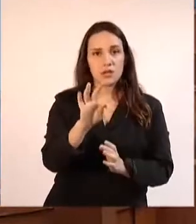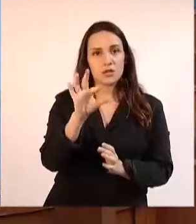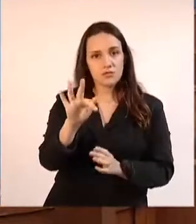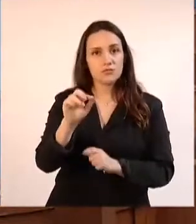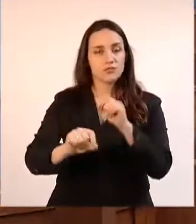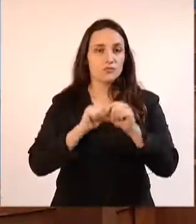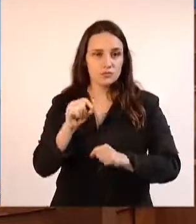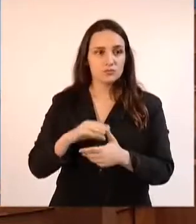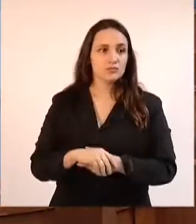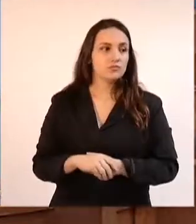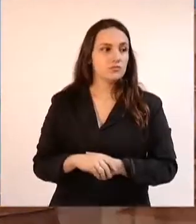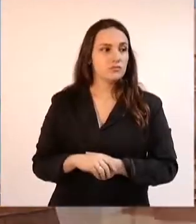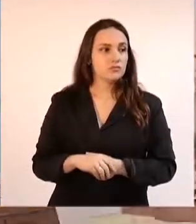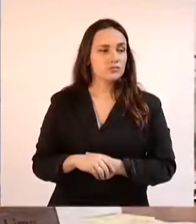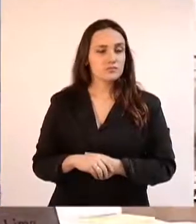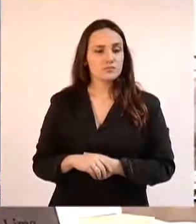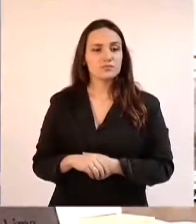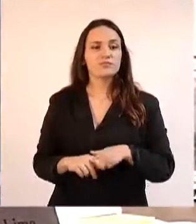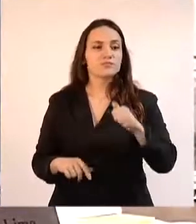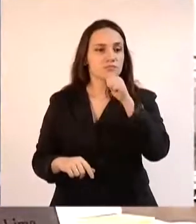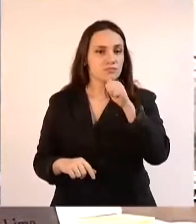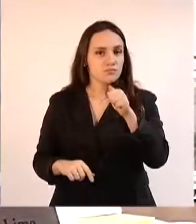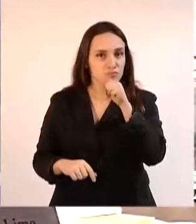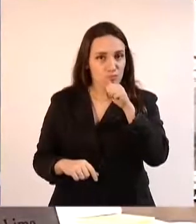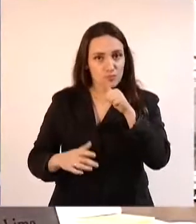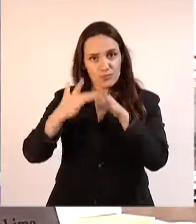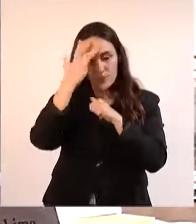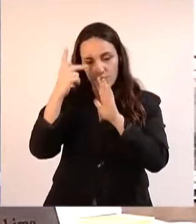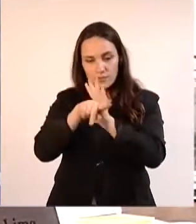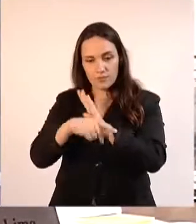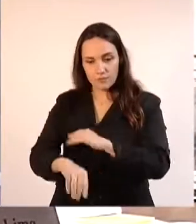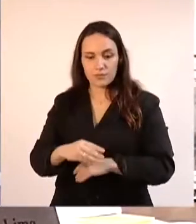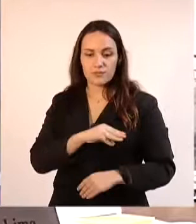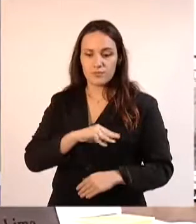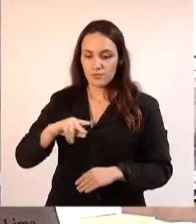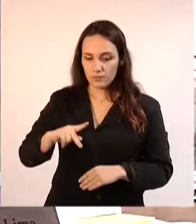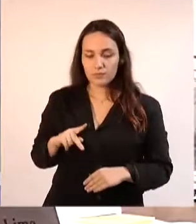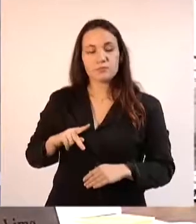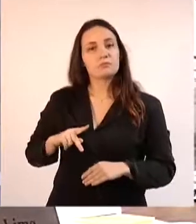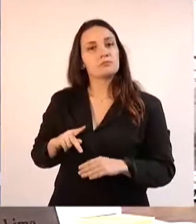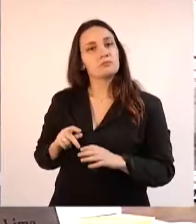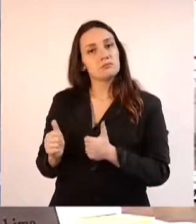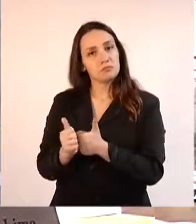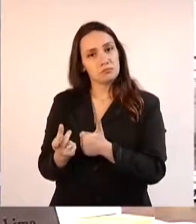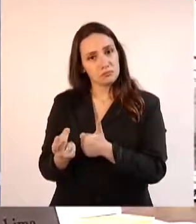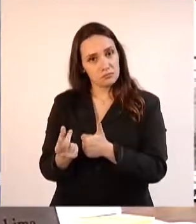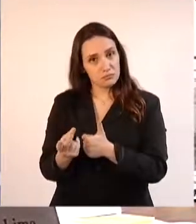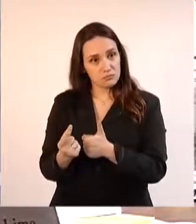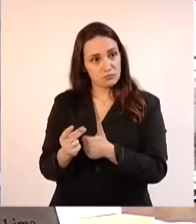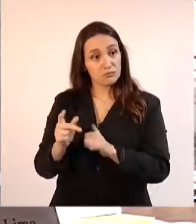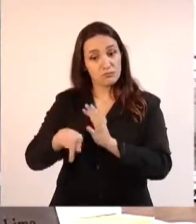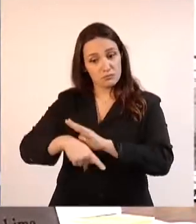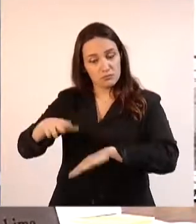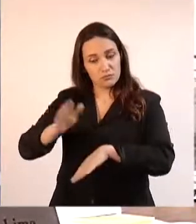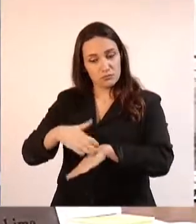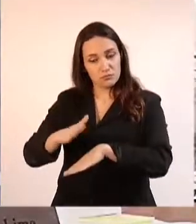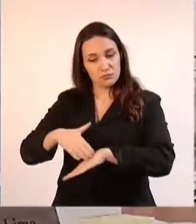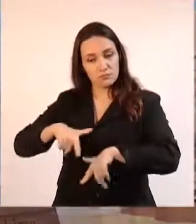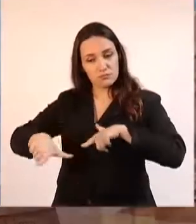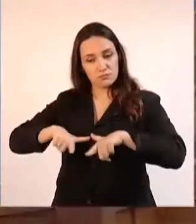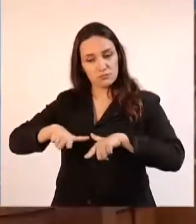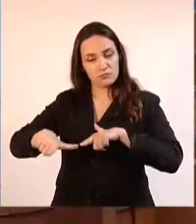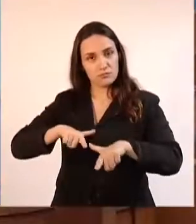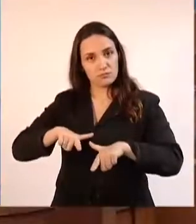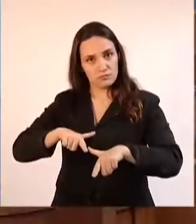afirme que membros dos Ministérios Públicos de Conta integram carreira autônoma,